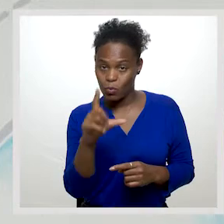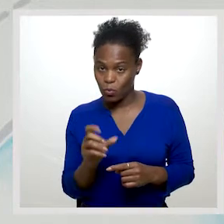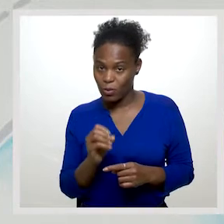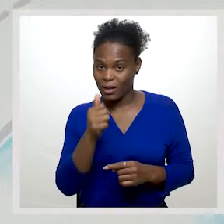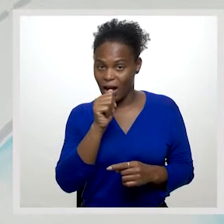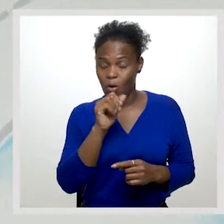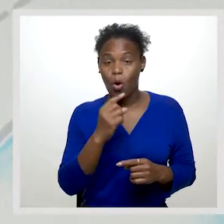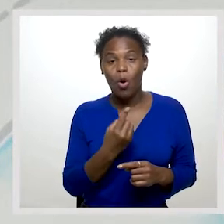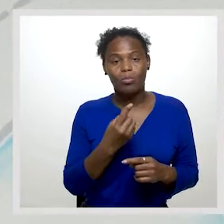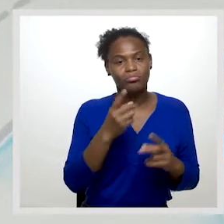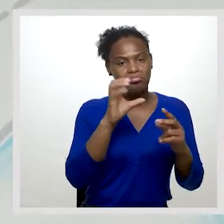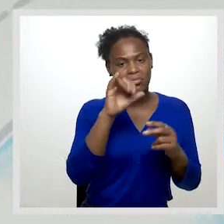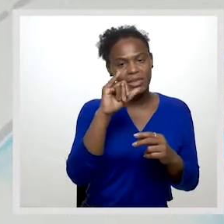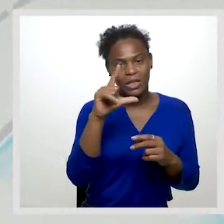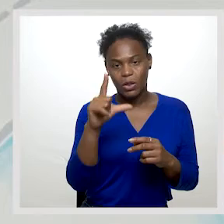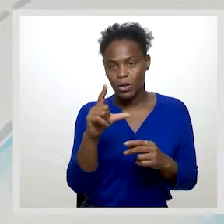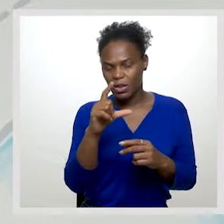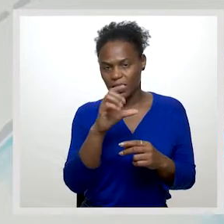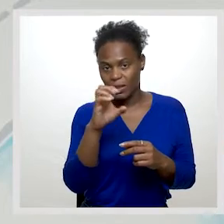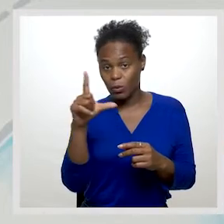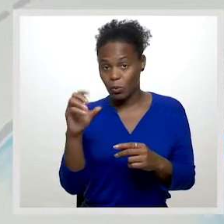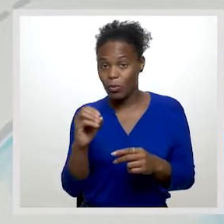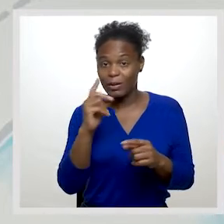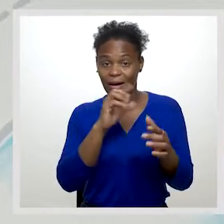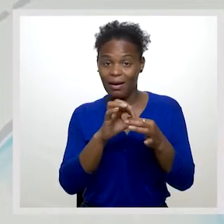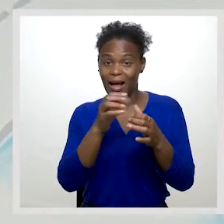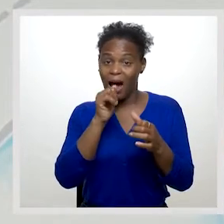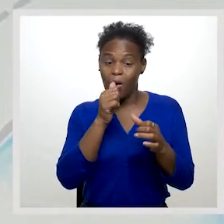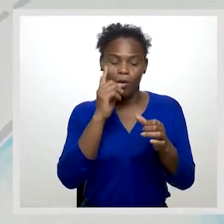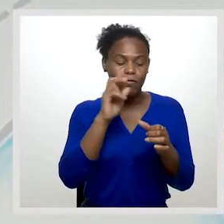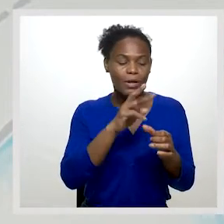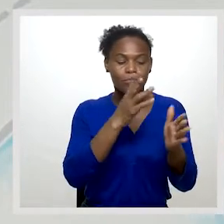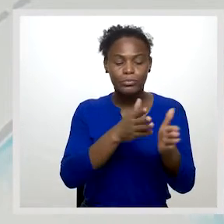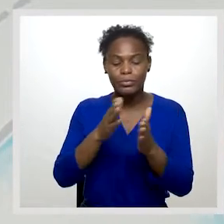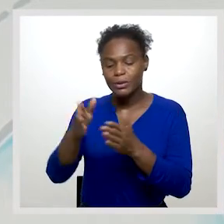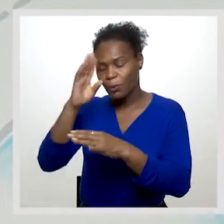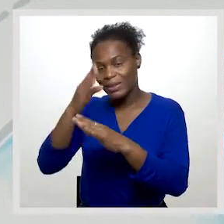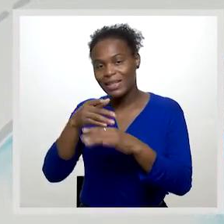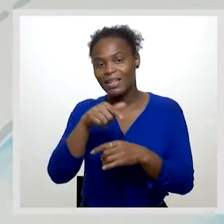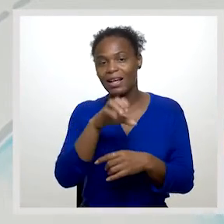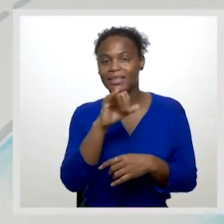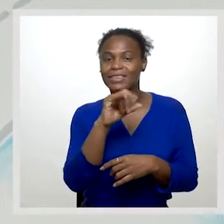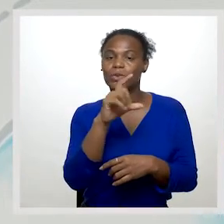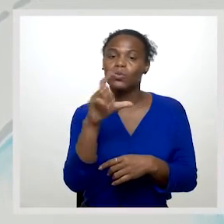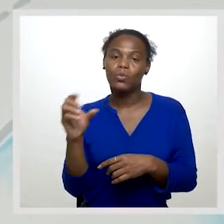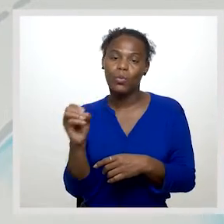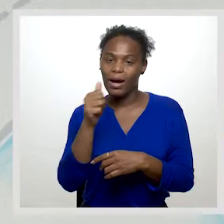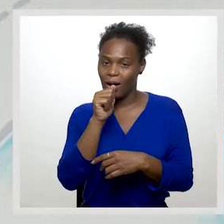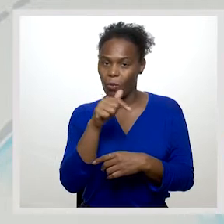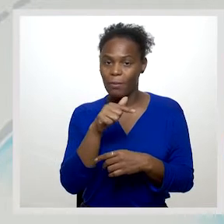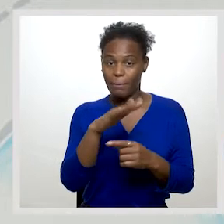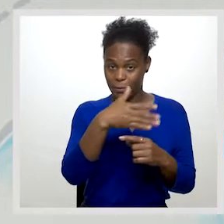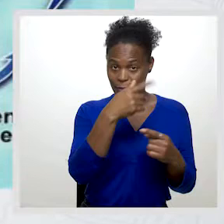da água ou ciclo hidrológico, vamos ver então os processos que acontecem no ciclo da água.